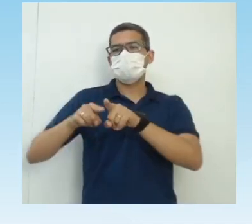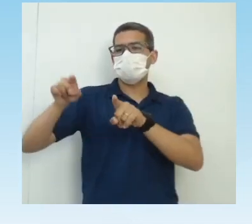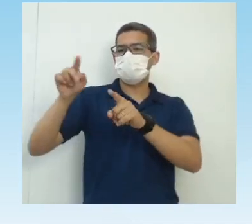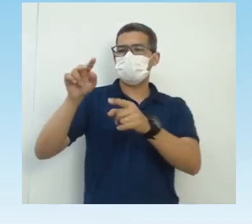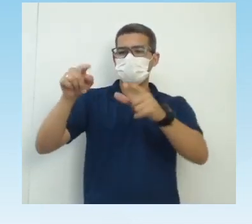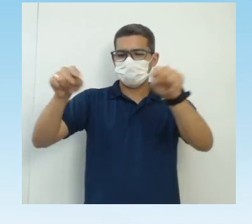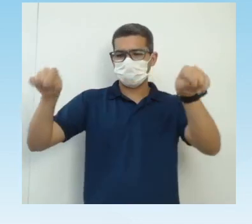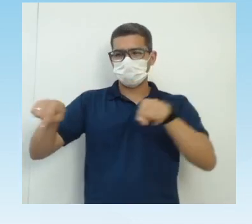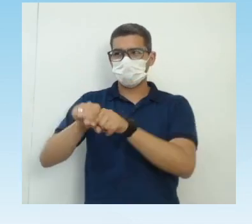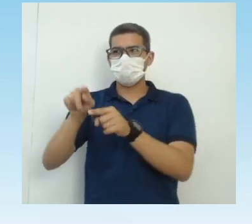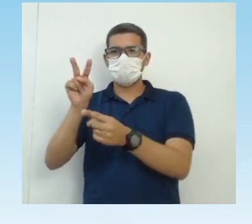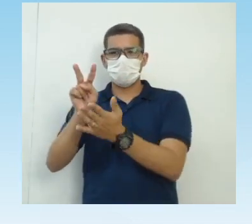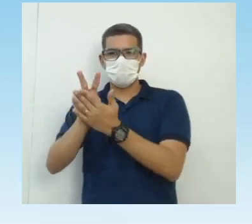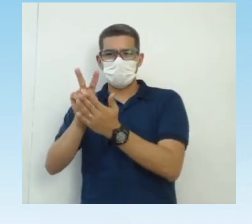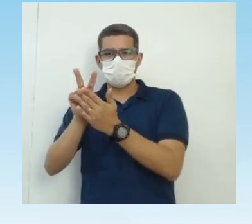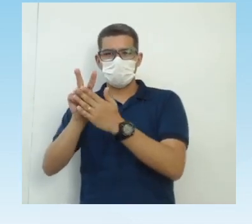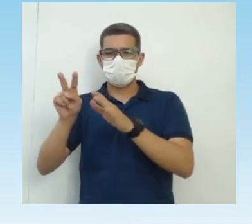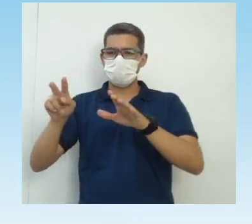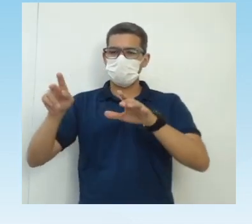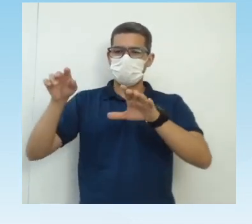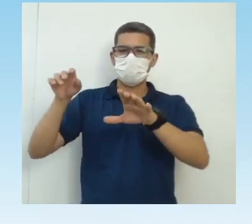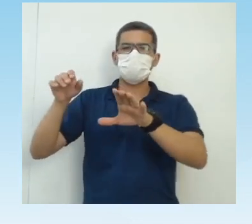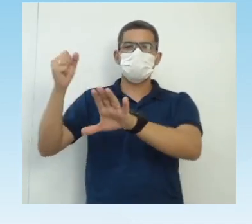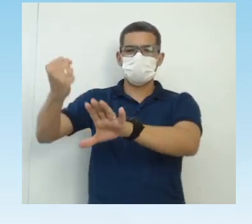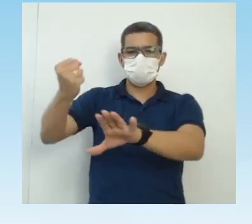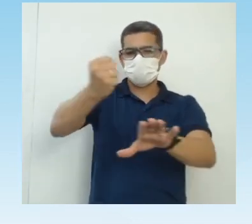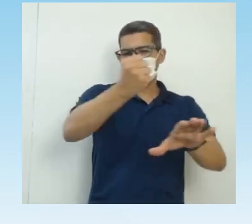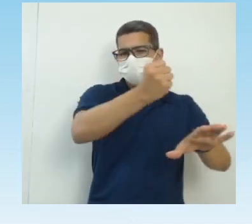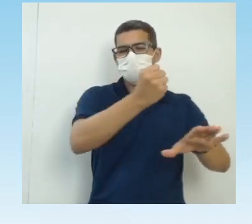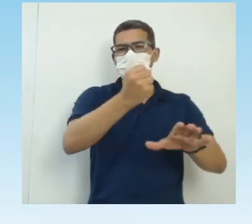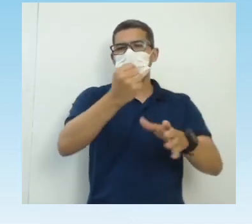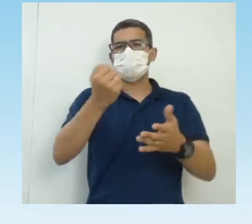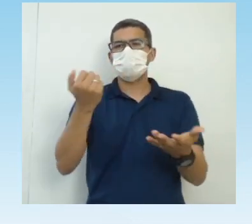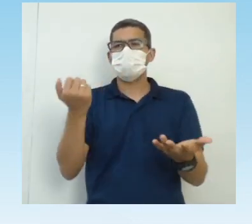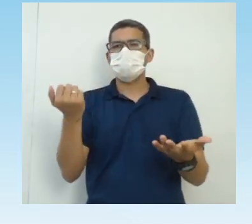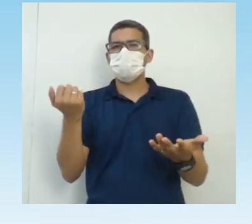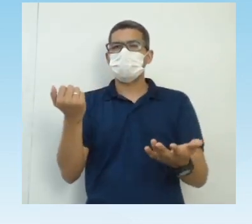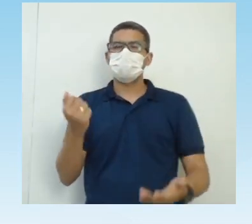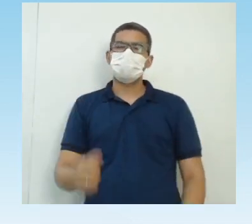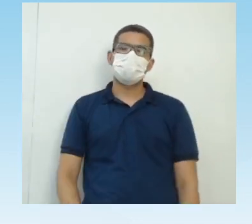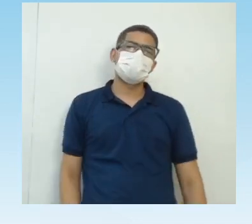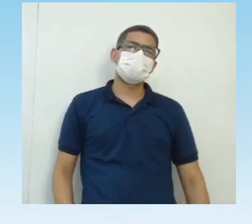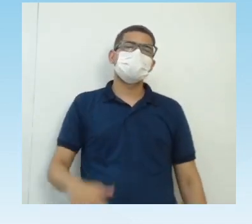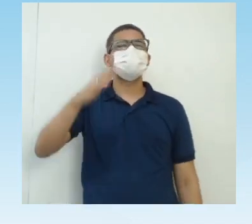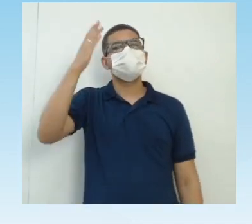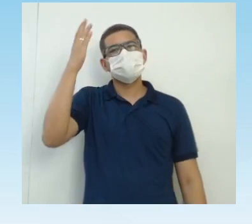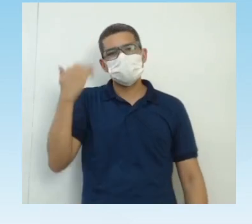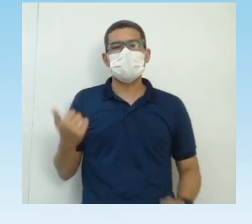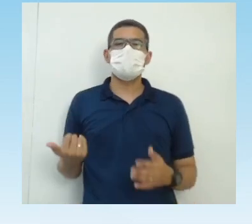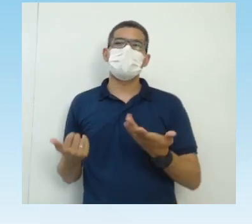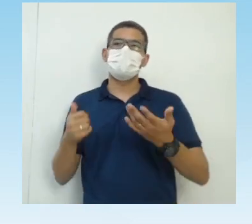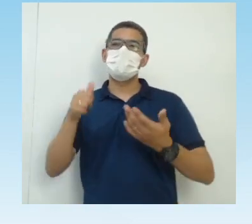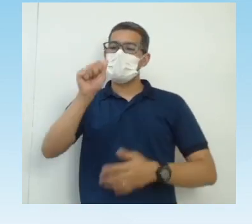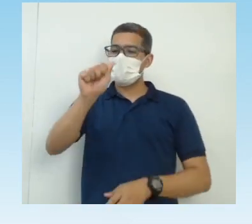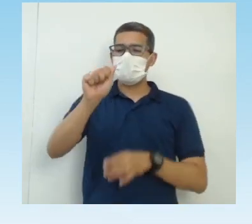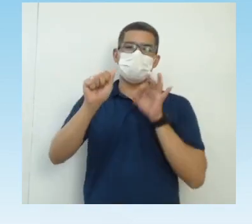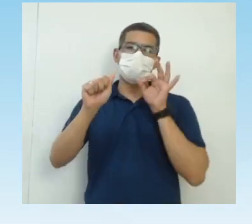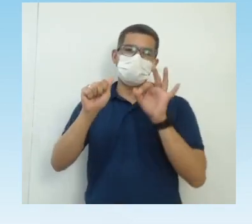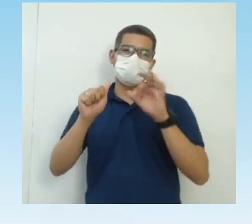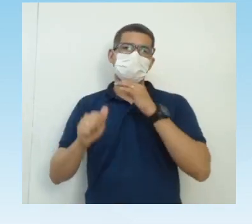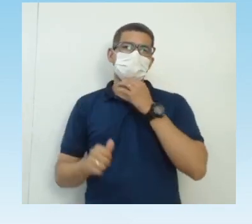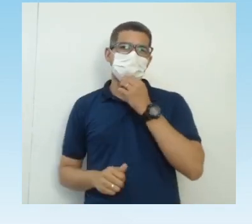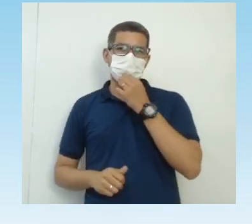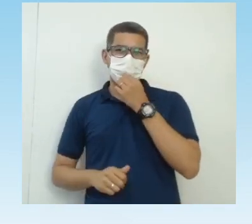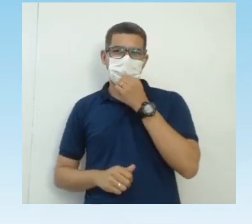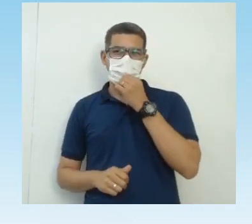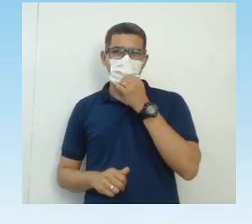indígenas. Bicho, ainda que você não quisesse, você saberia responder e você com certeza sabe aí do outro lado da tela. A letra A é